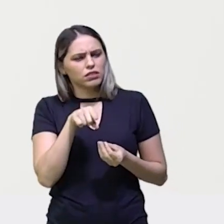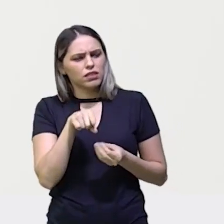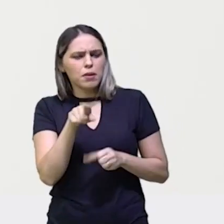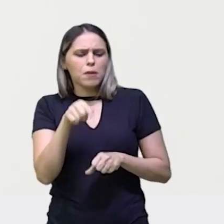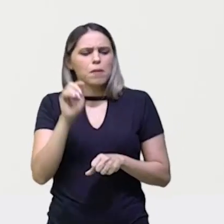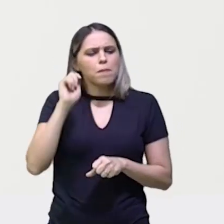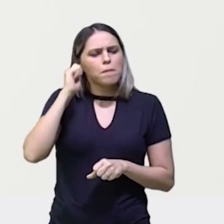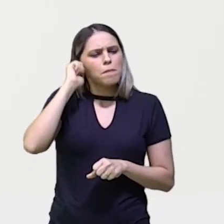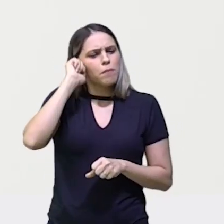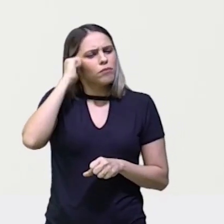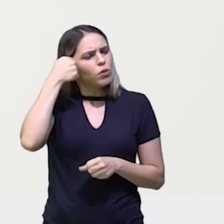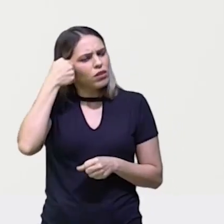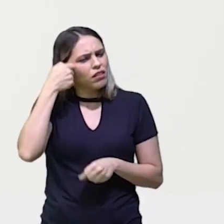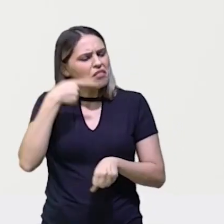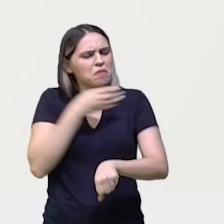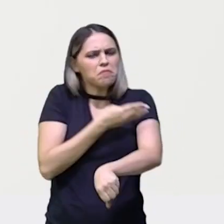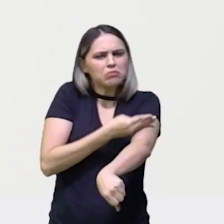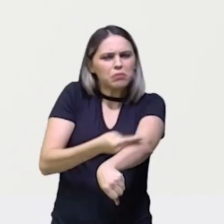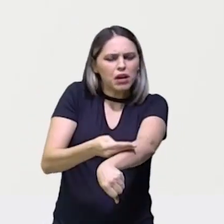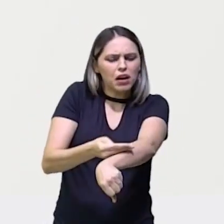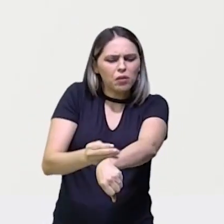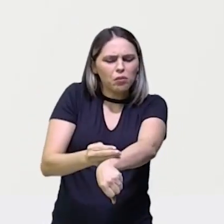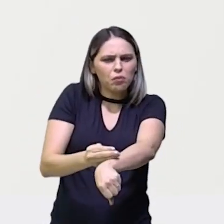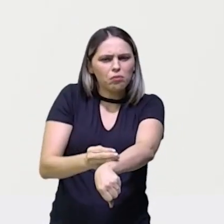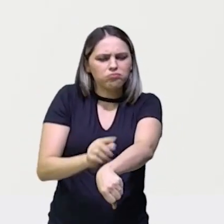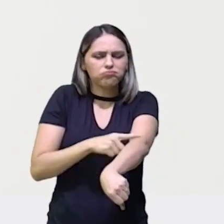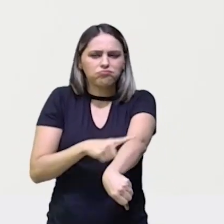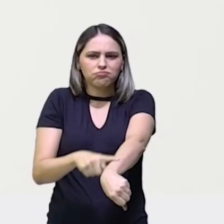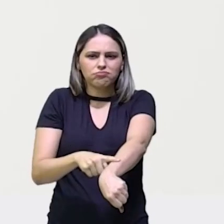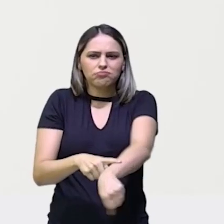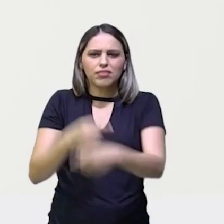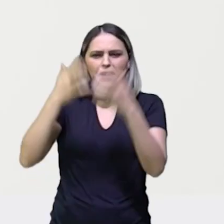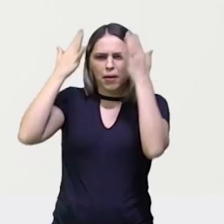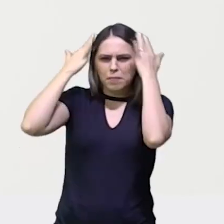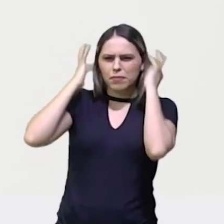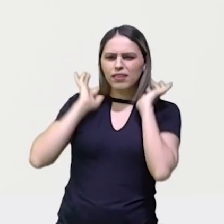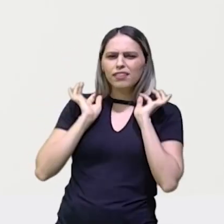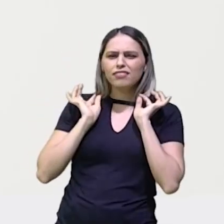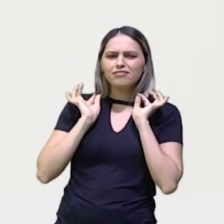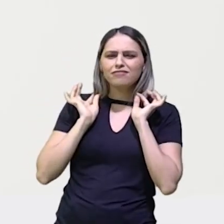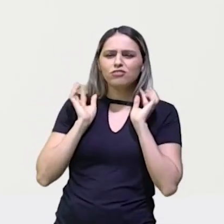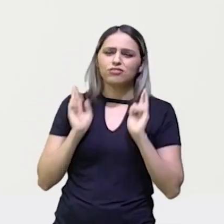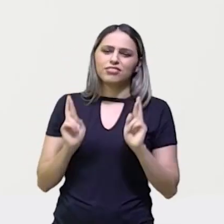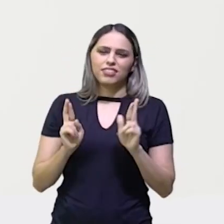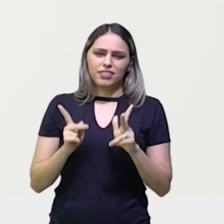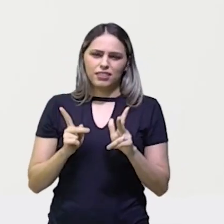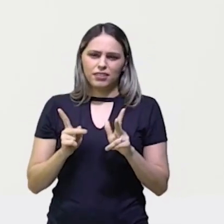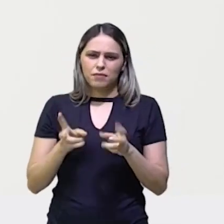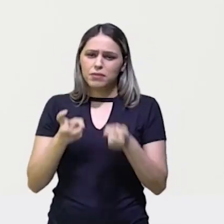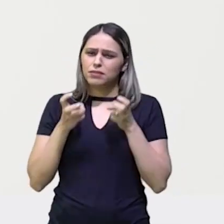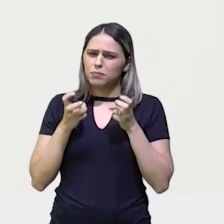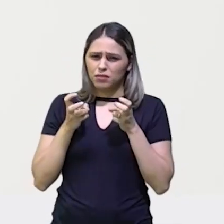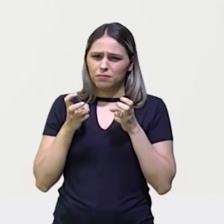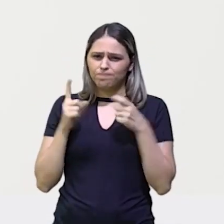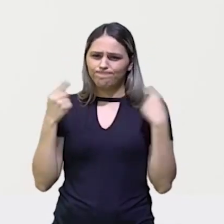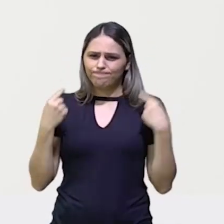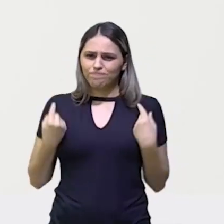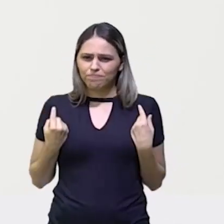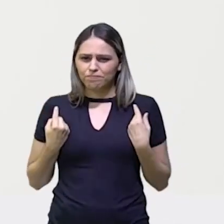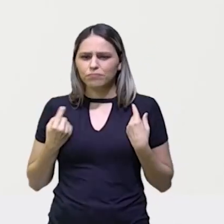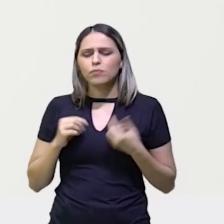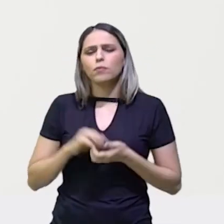moreno, você é branco, você tem cabelo liso, você tem cabelo enrolado. Estão percebendo que todos nós